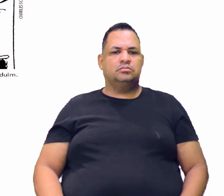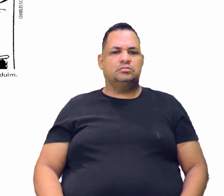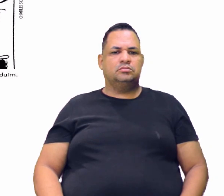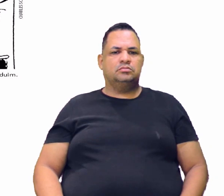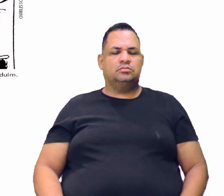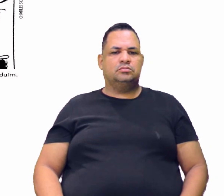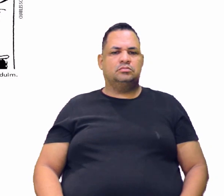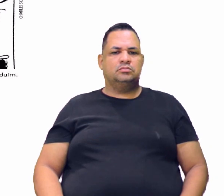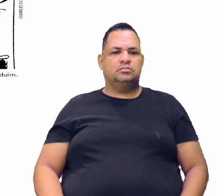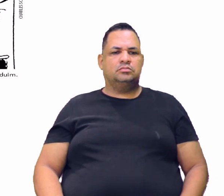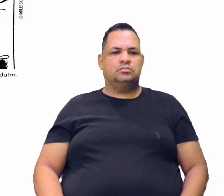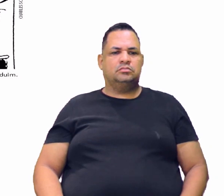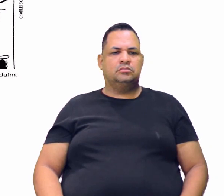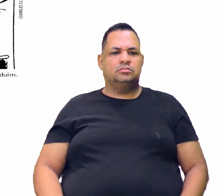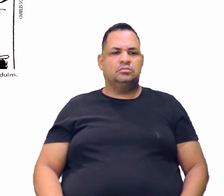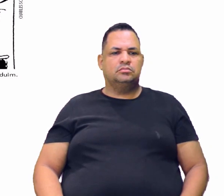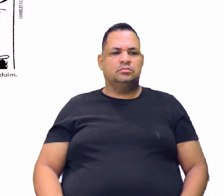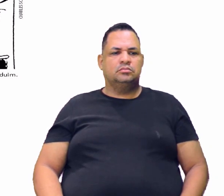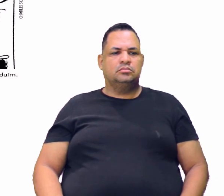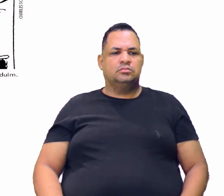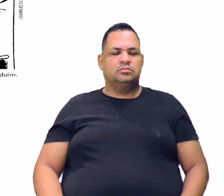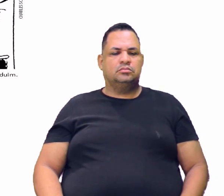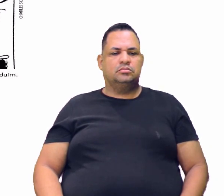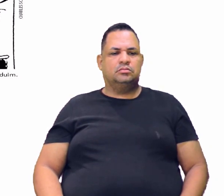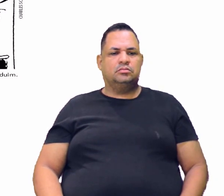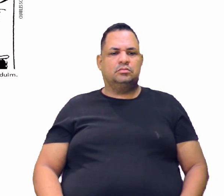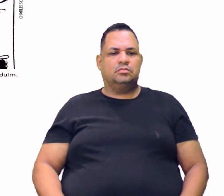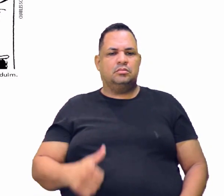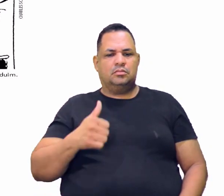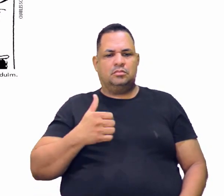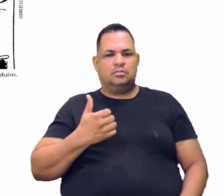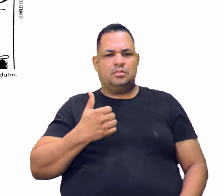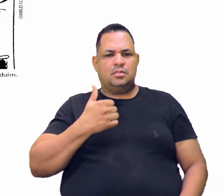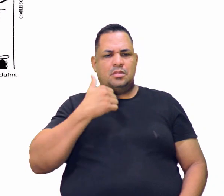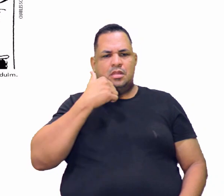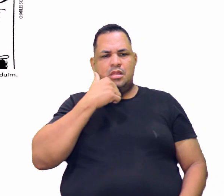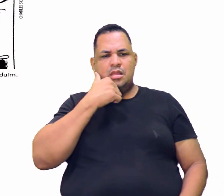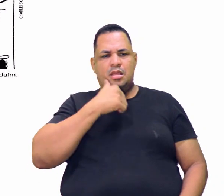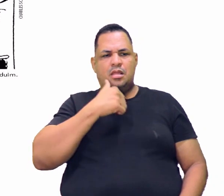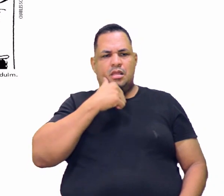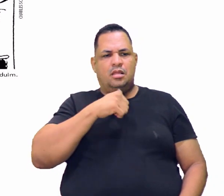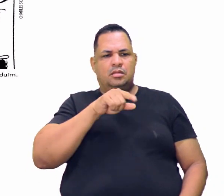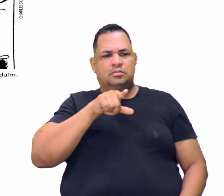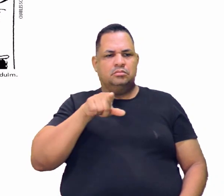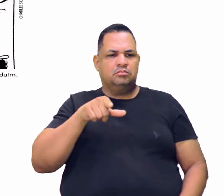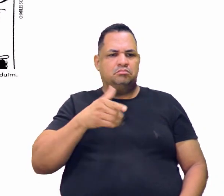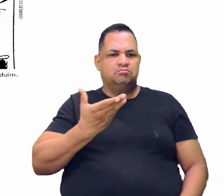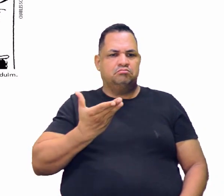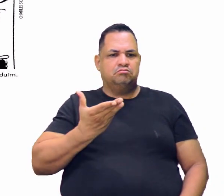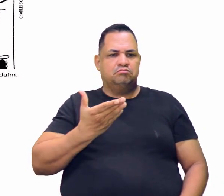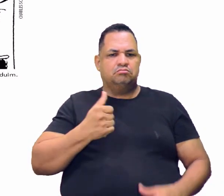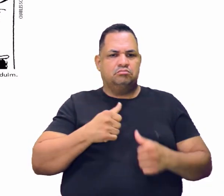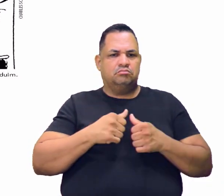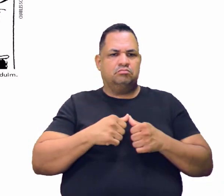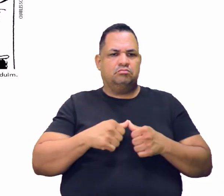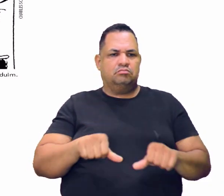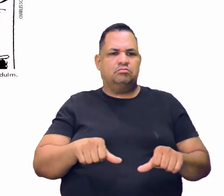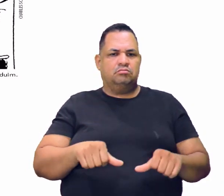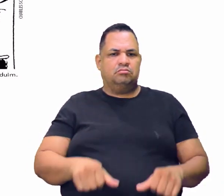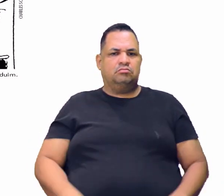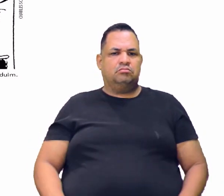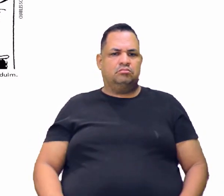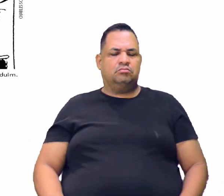elas estavam meia ou meio? Elas estavam. Vamos